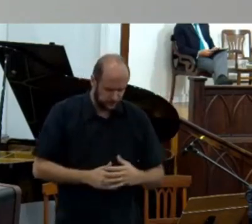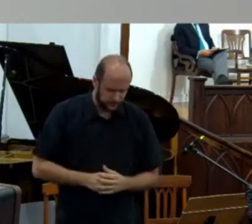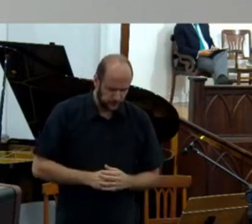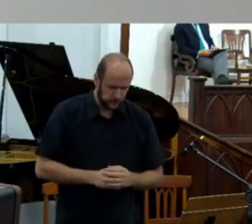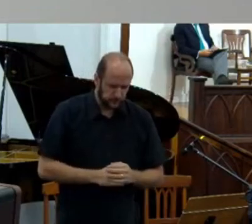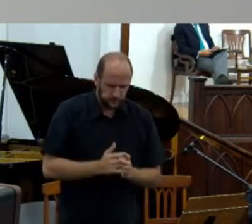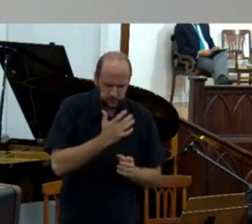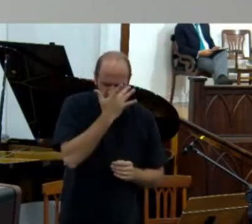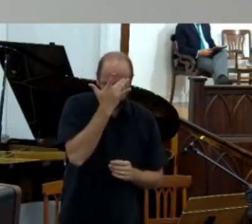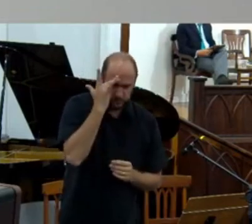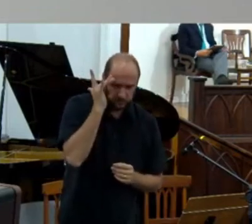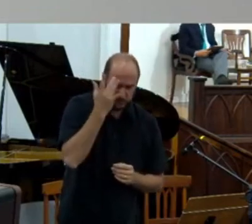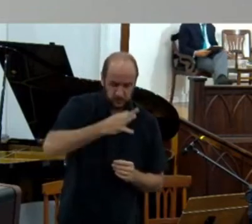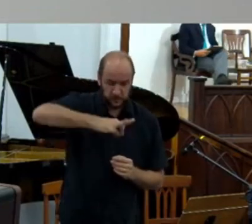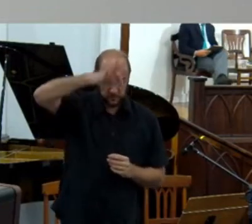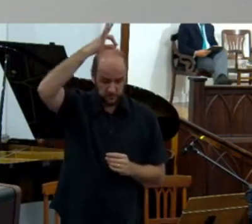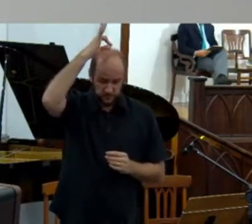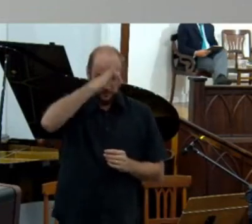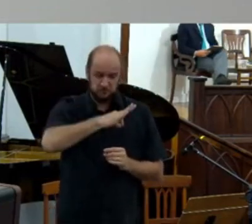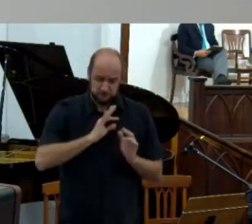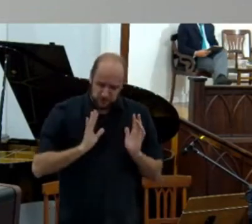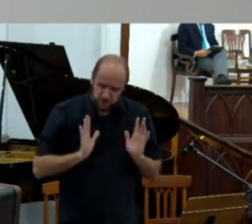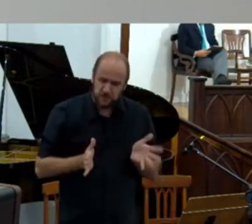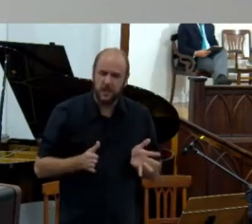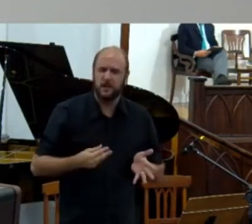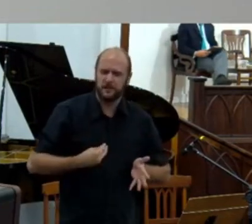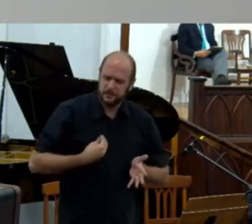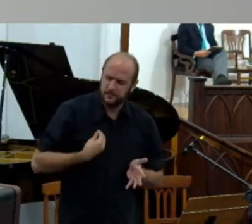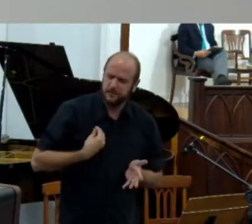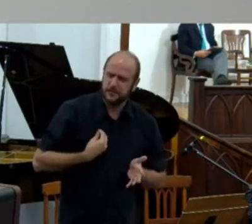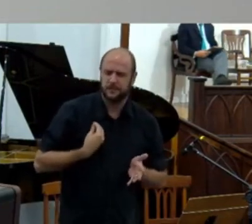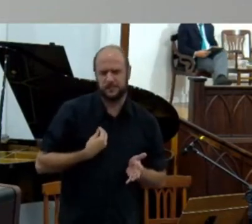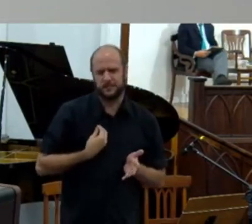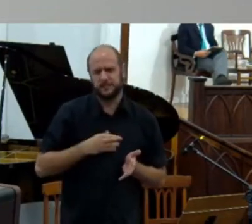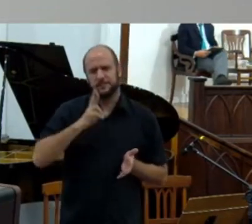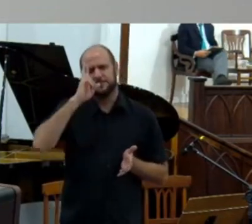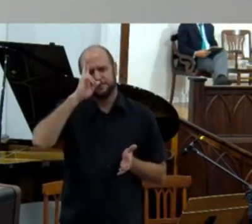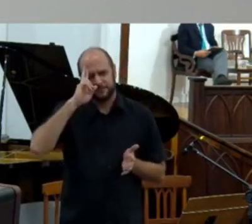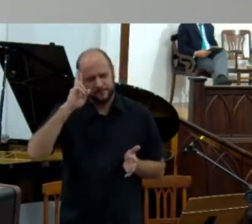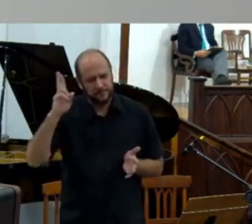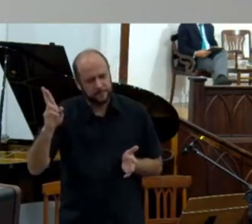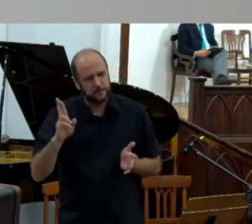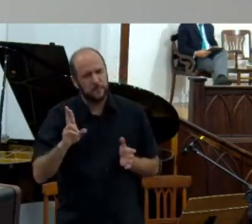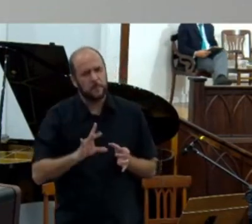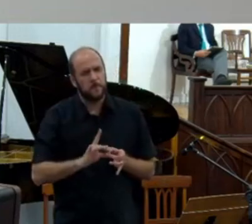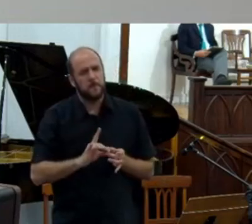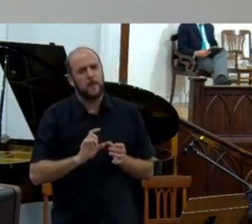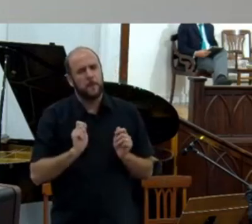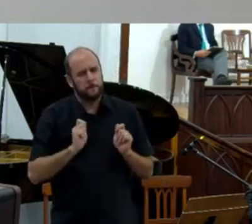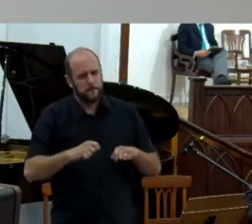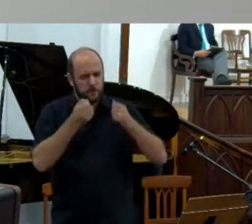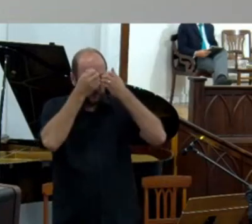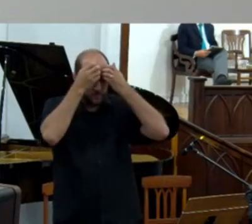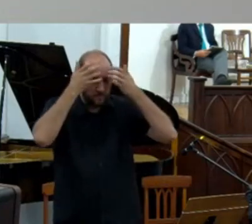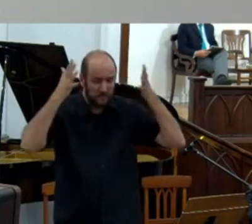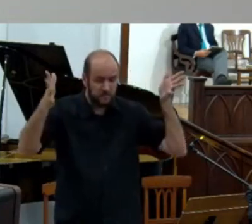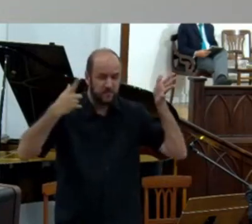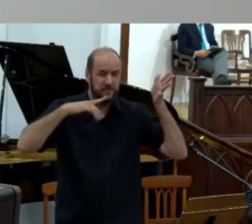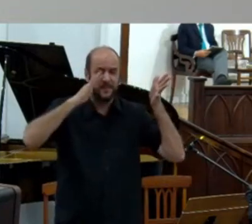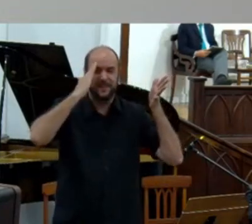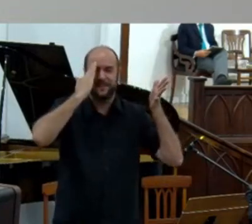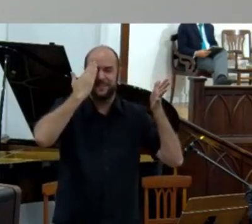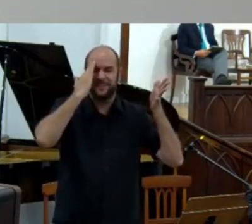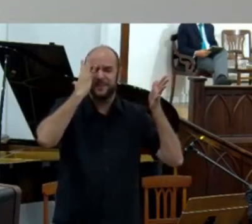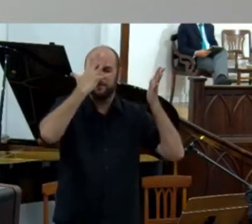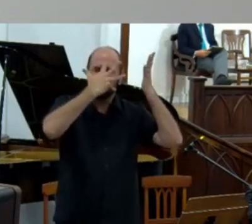Para aqueles que têm o Teu Santo Espírito habitando em suas vidas, o Senhor possibilita que entendamos a Tua beleza,